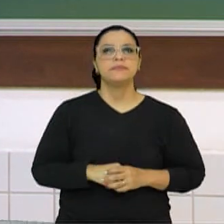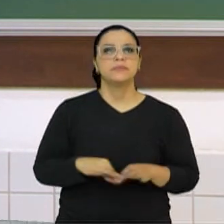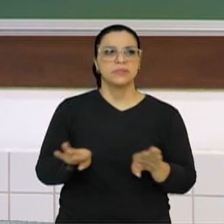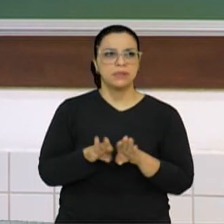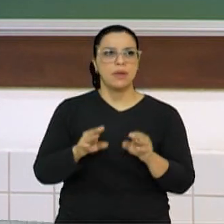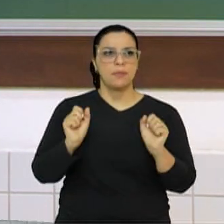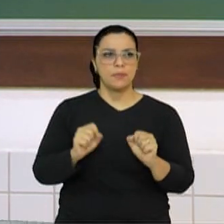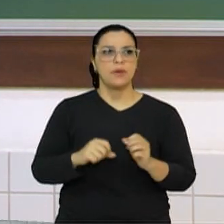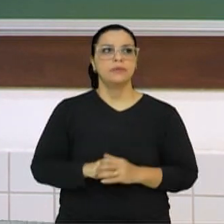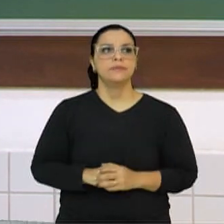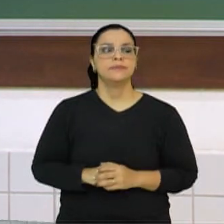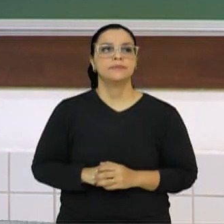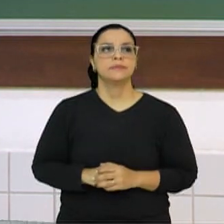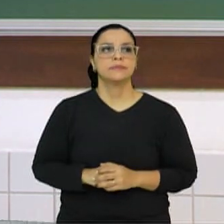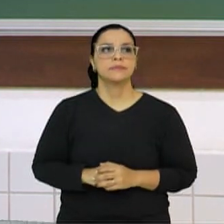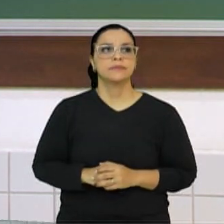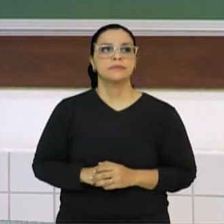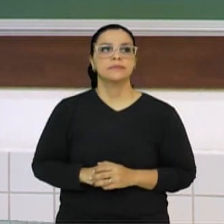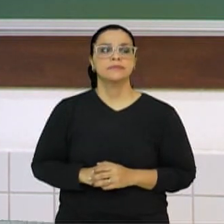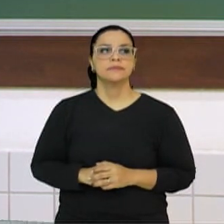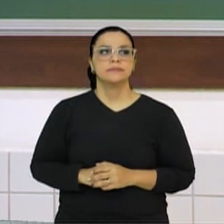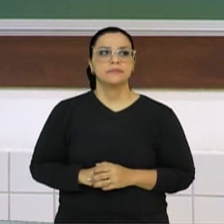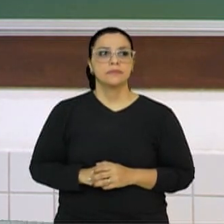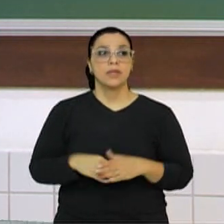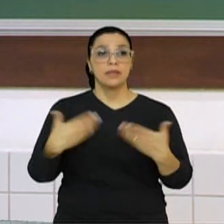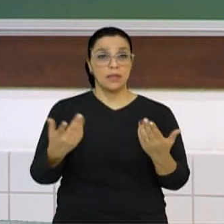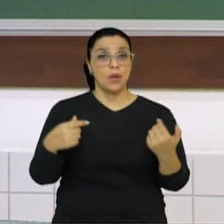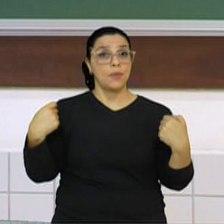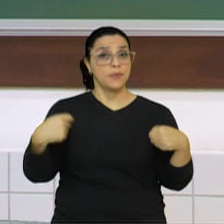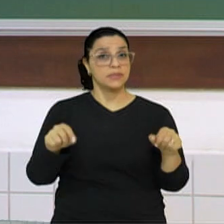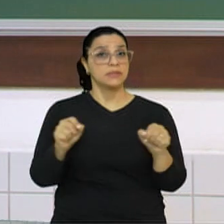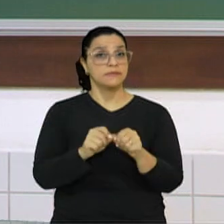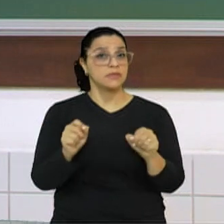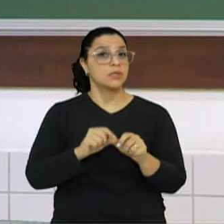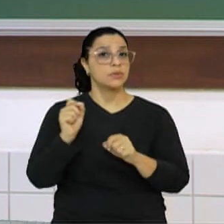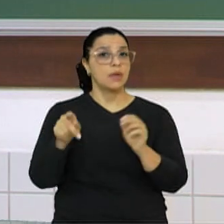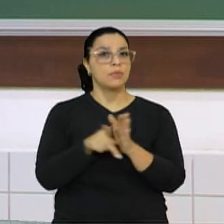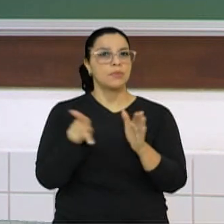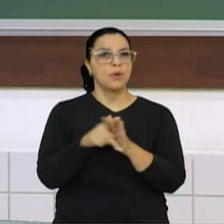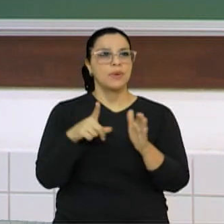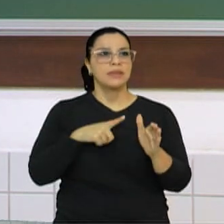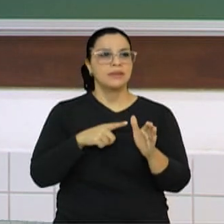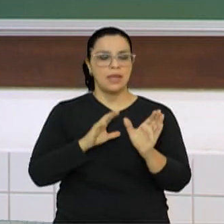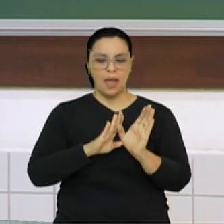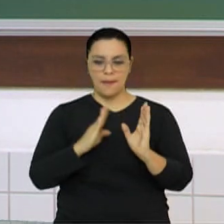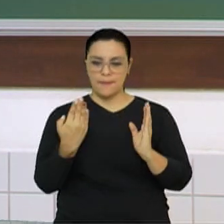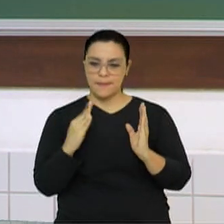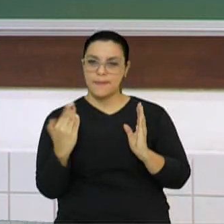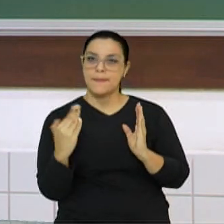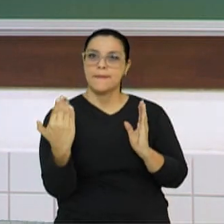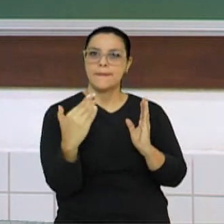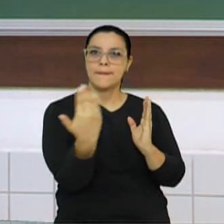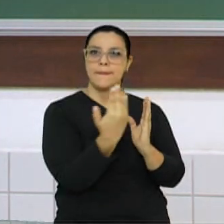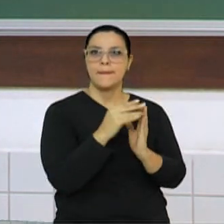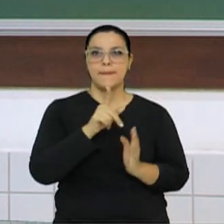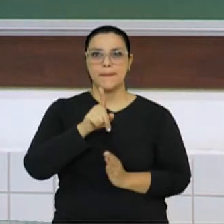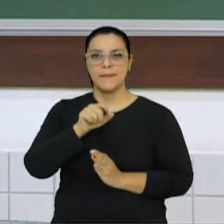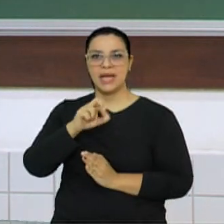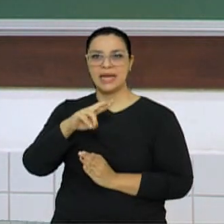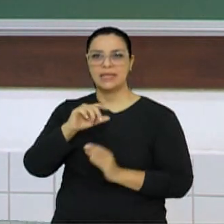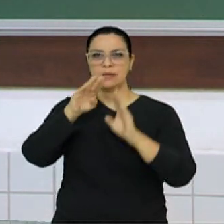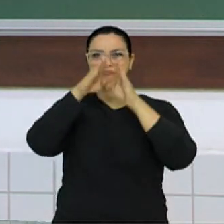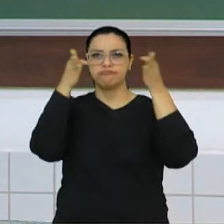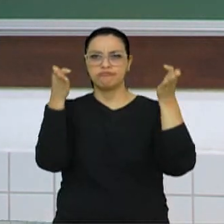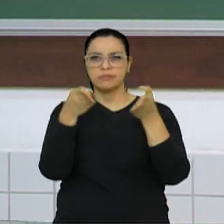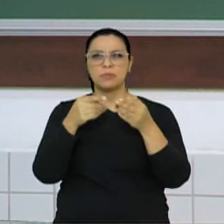Um plastídeo, no caso. Você também tem que fazer a chamada parede celular aqui por fora. Aí você pode